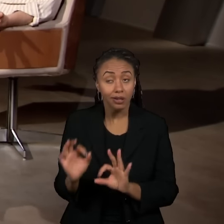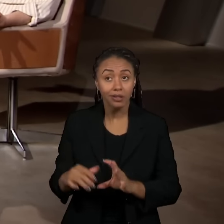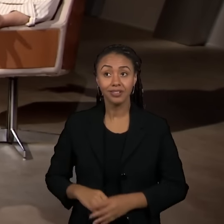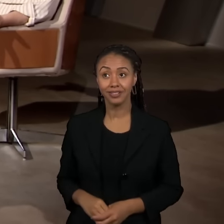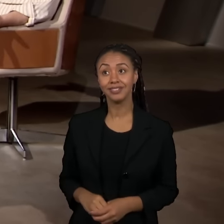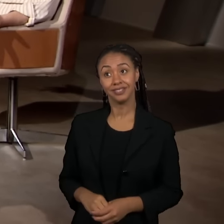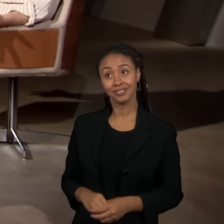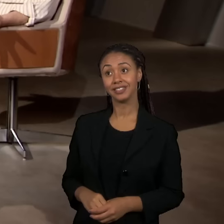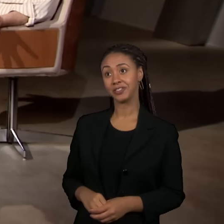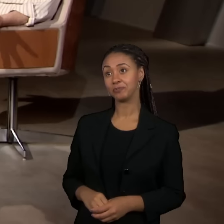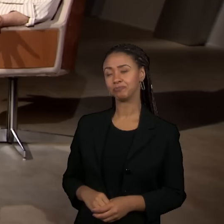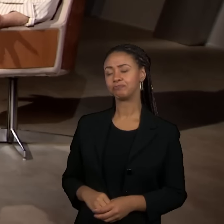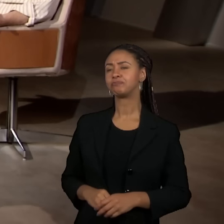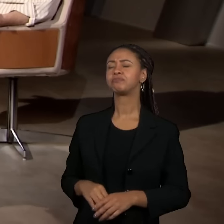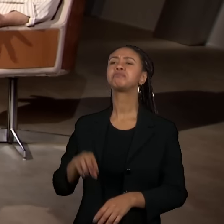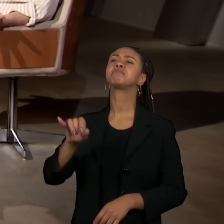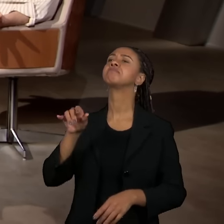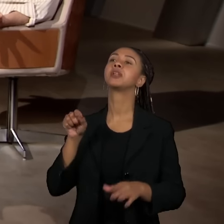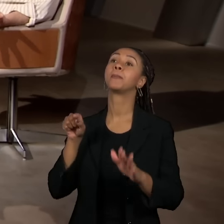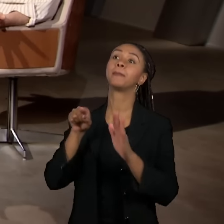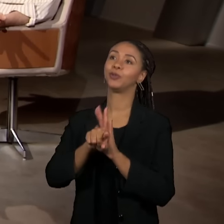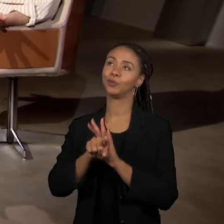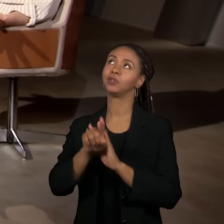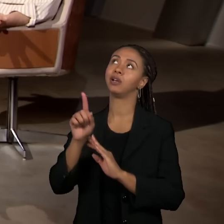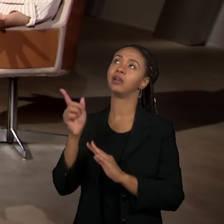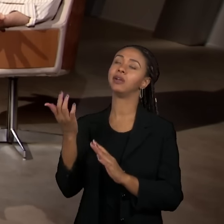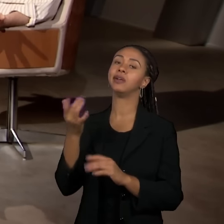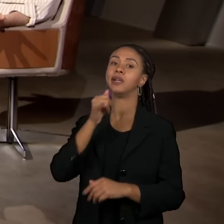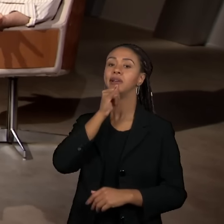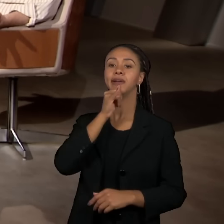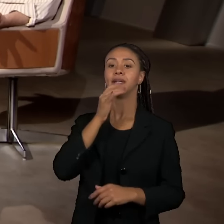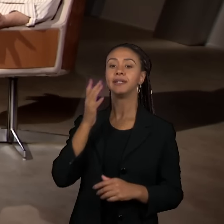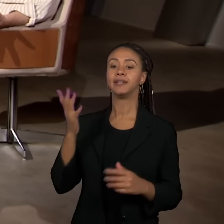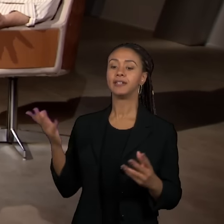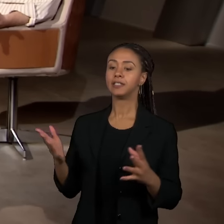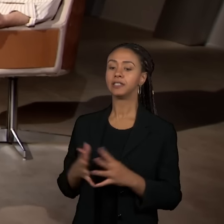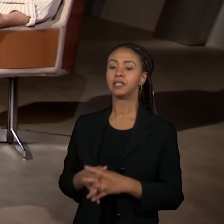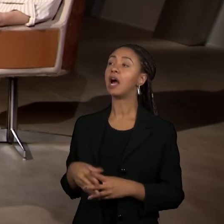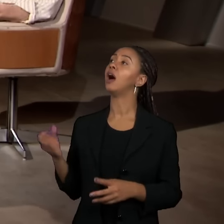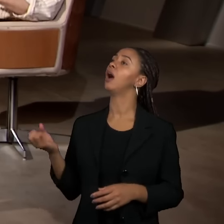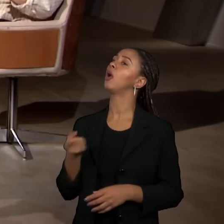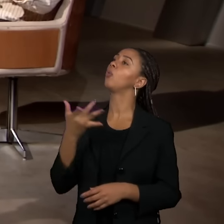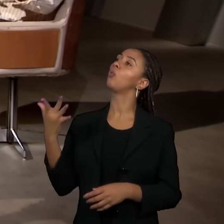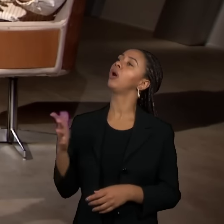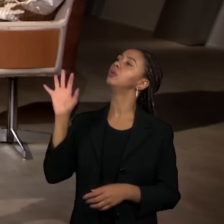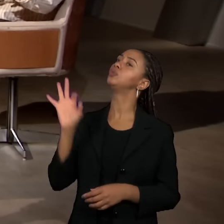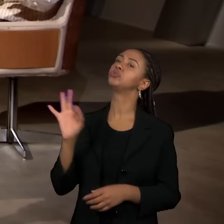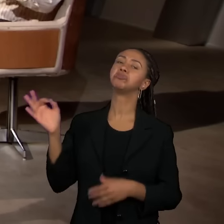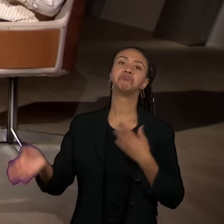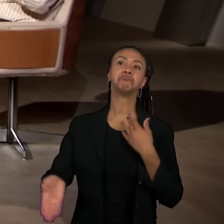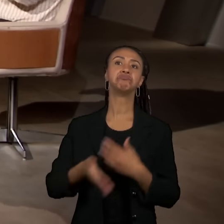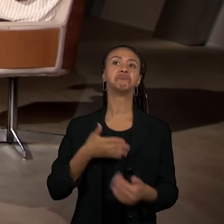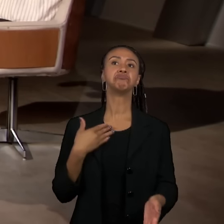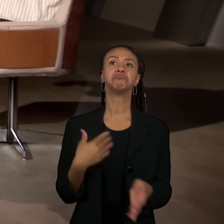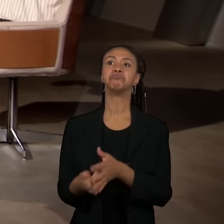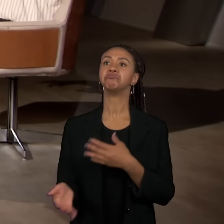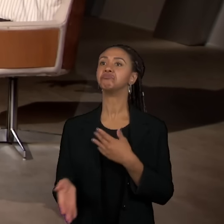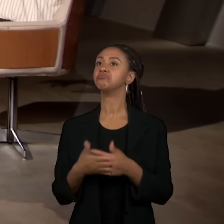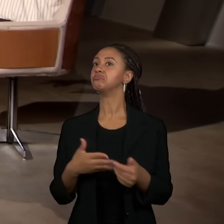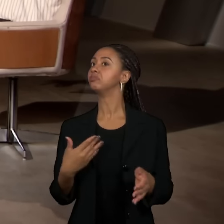Qual que é a taxa eu não me interessa né que entra 1000 E aí